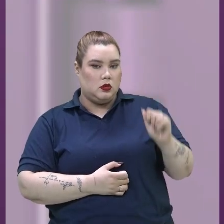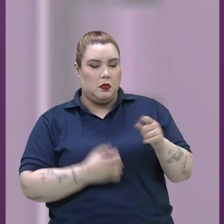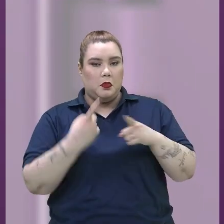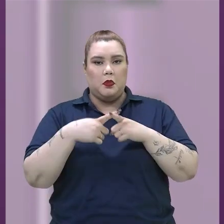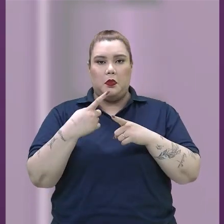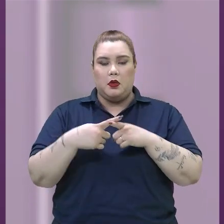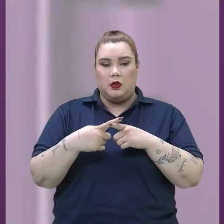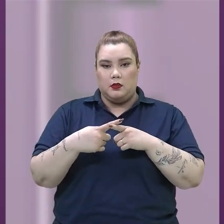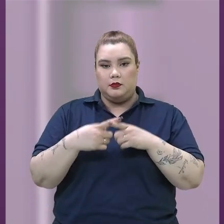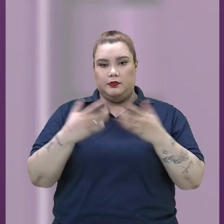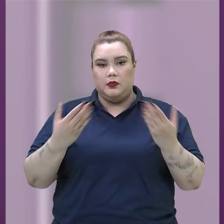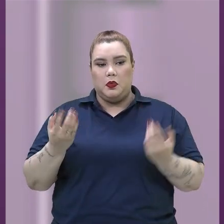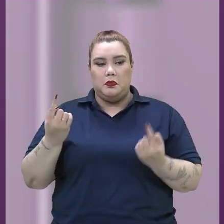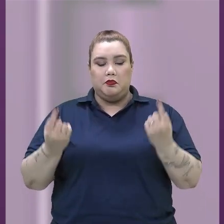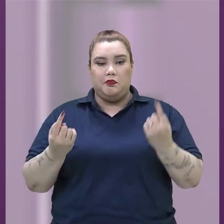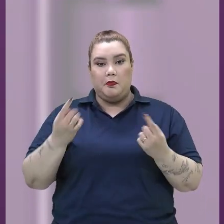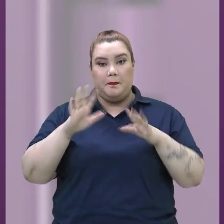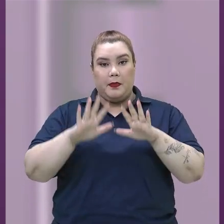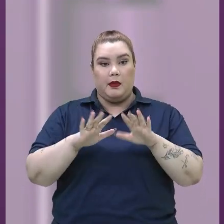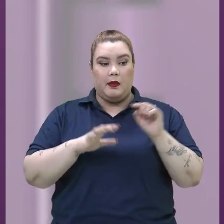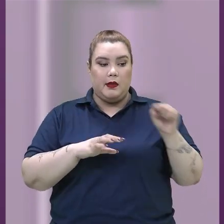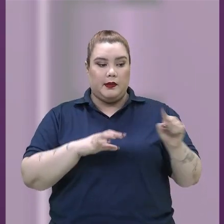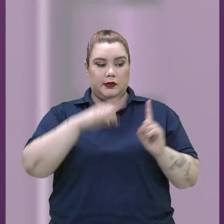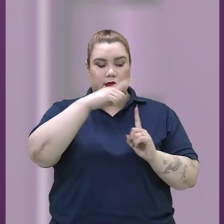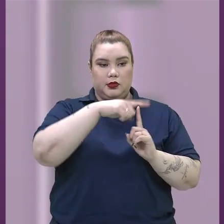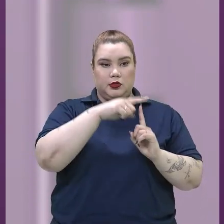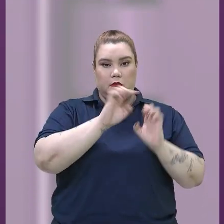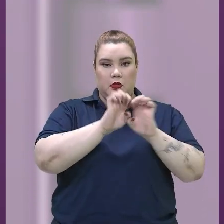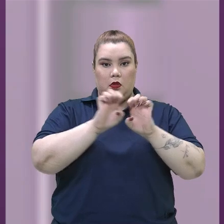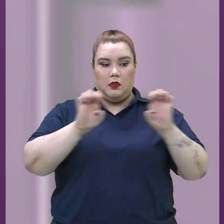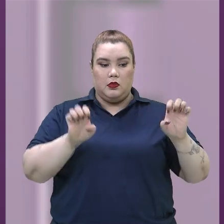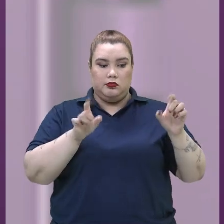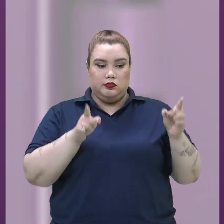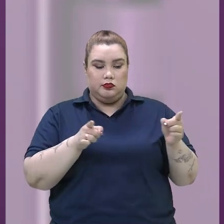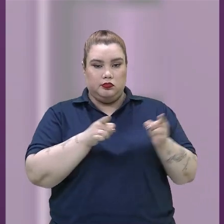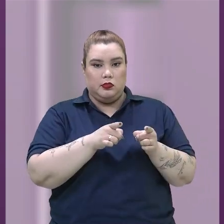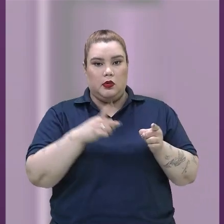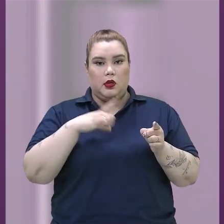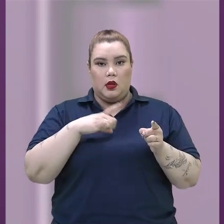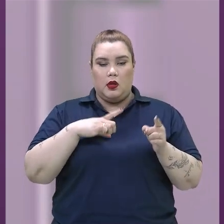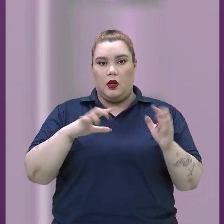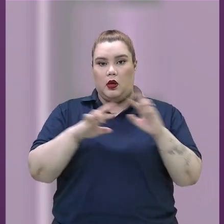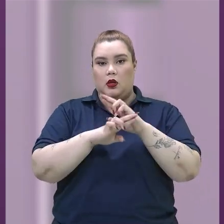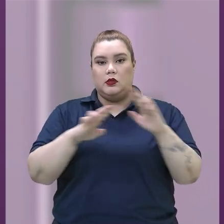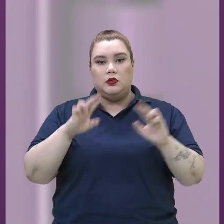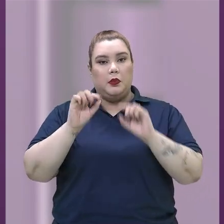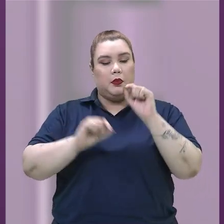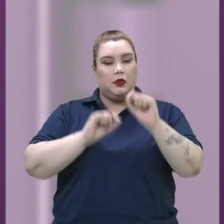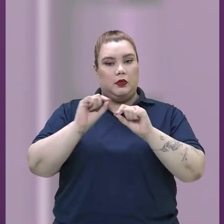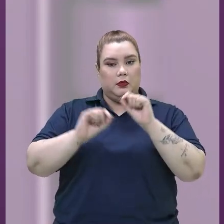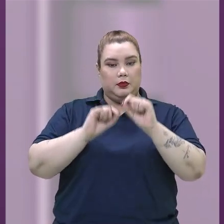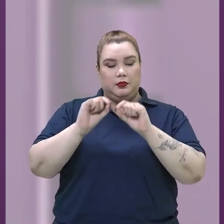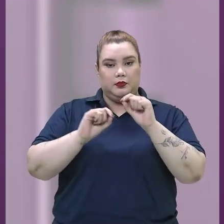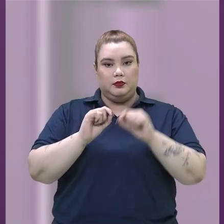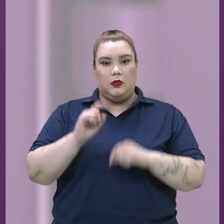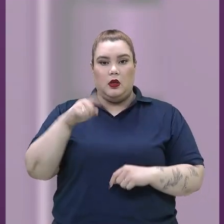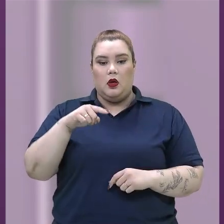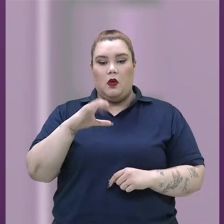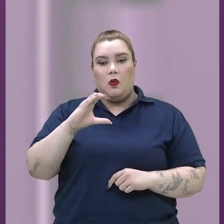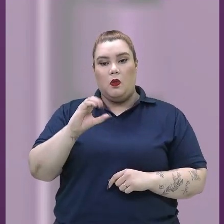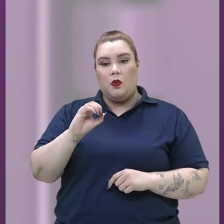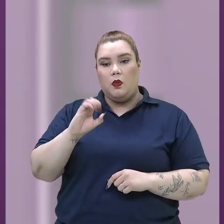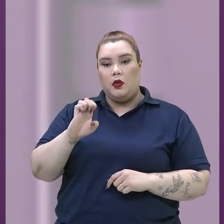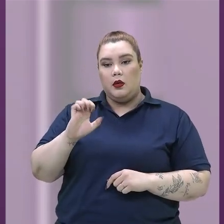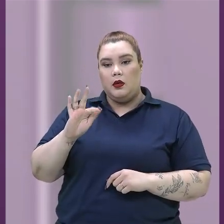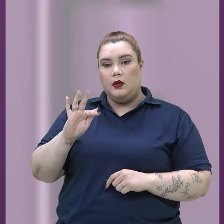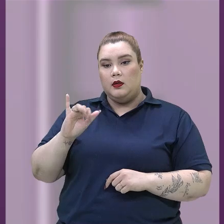reduzida, ela traz uma vantagem associada a ela, né? Que são os coeficientes, tá?